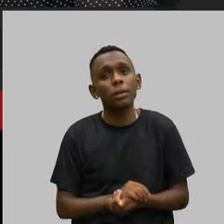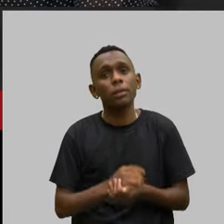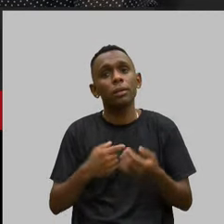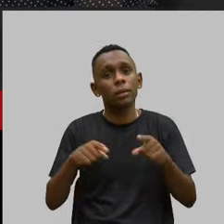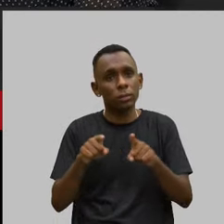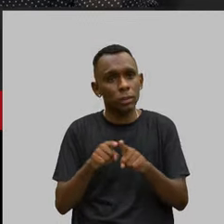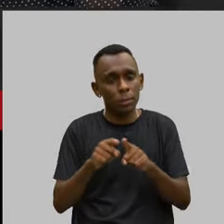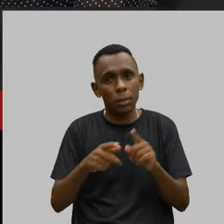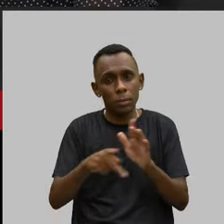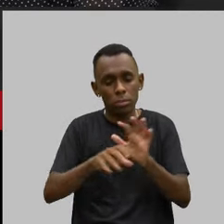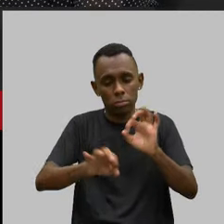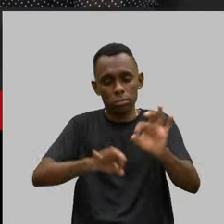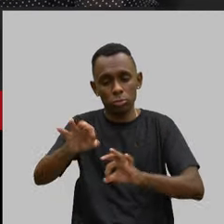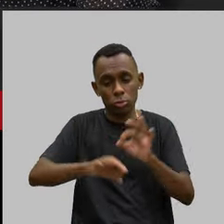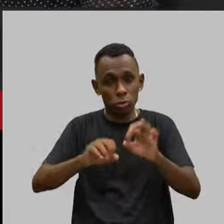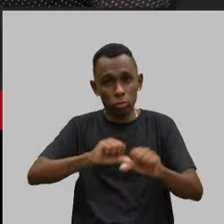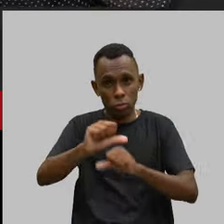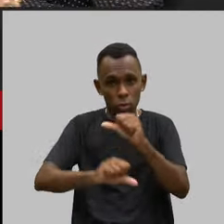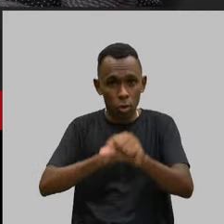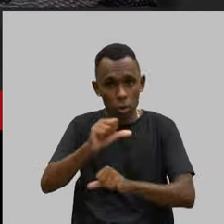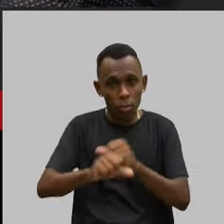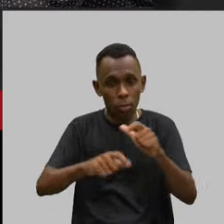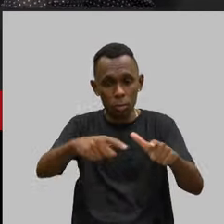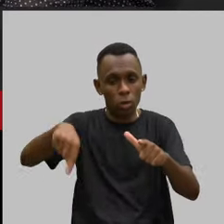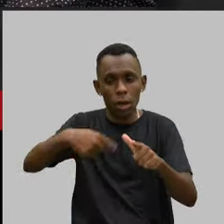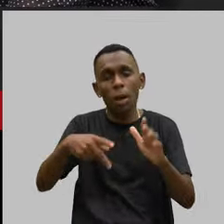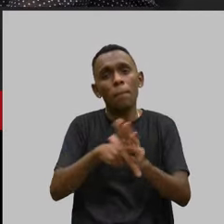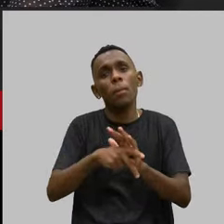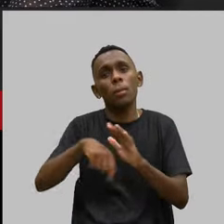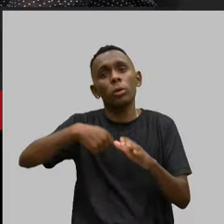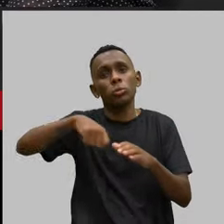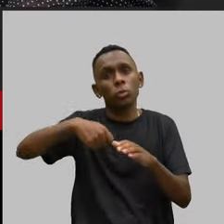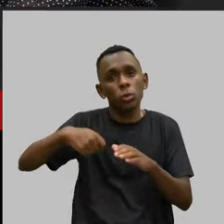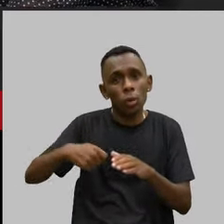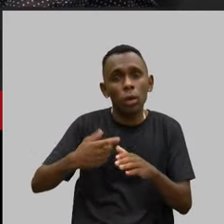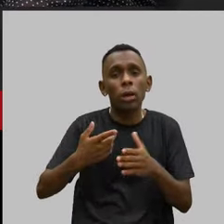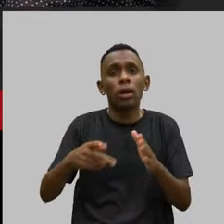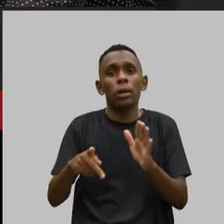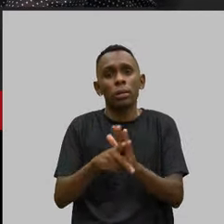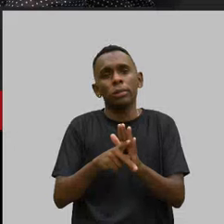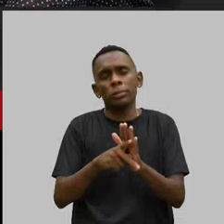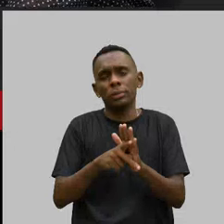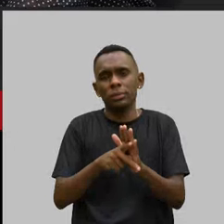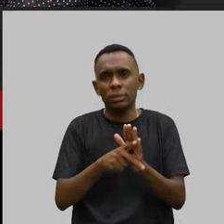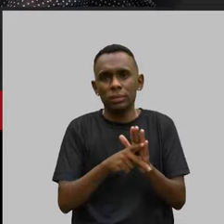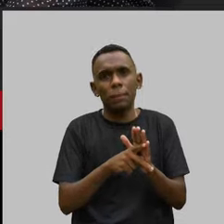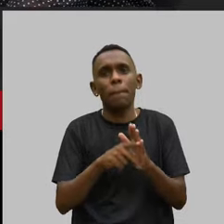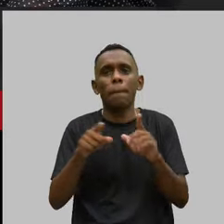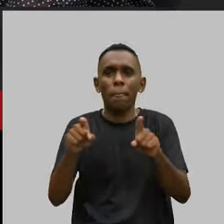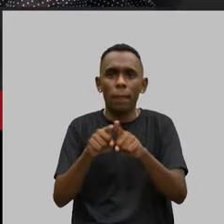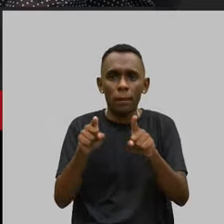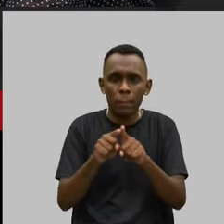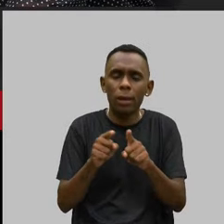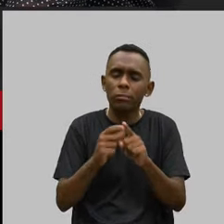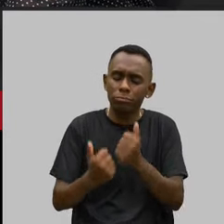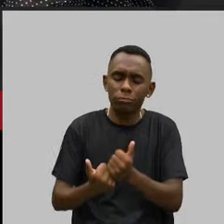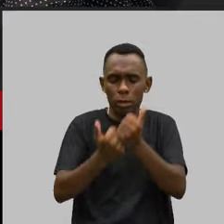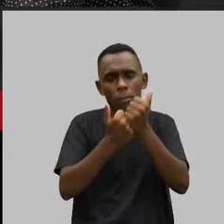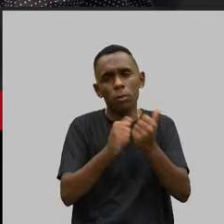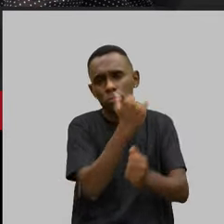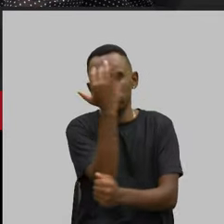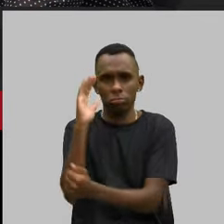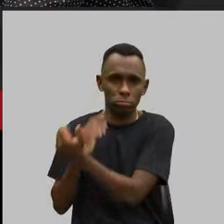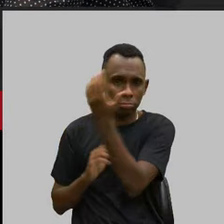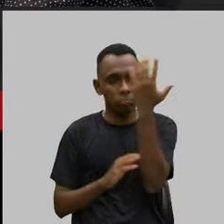refeitórios dos prédios Minas e Gerais conclusão da limpeza dos carpetes da cidade administrativa apoio a suporte ao programa ambientação